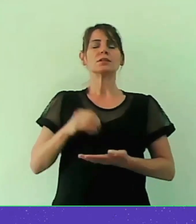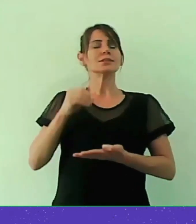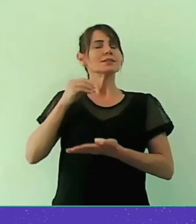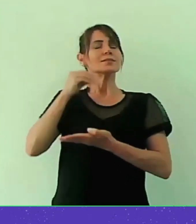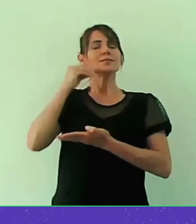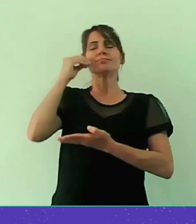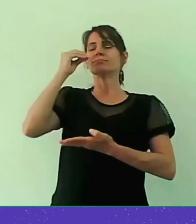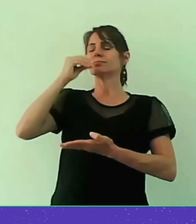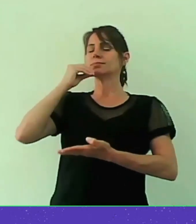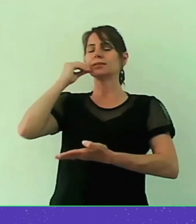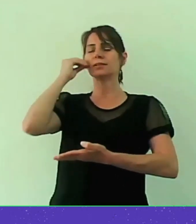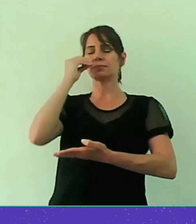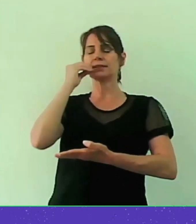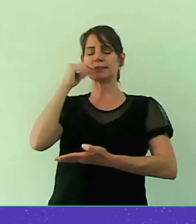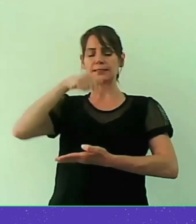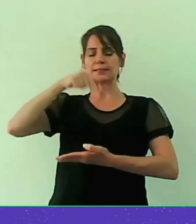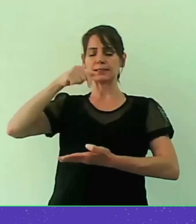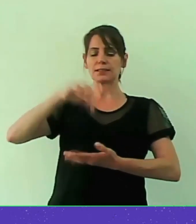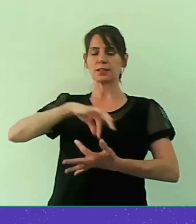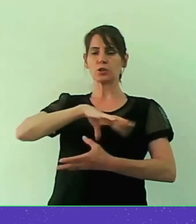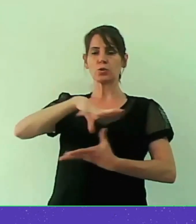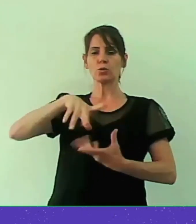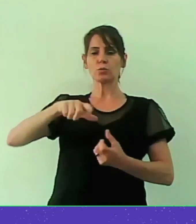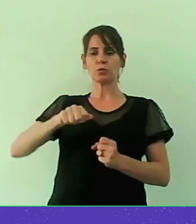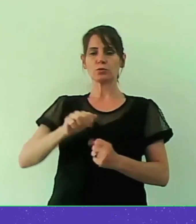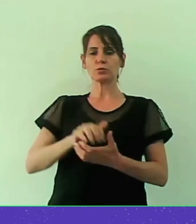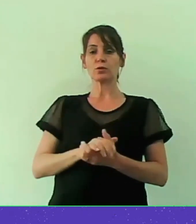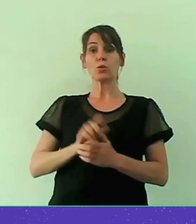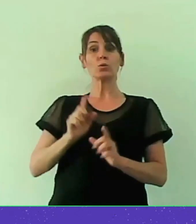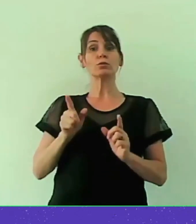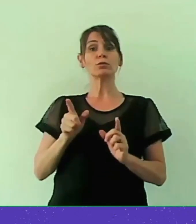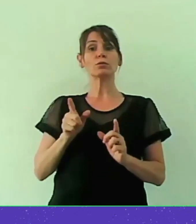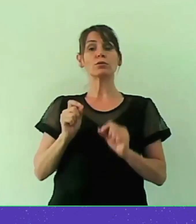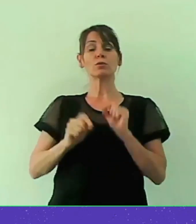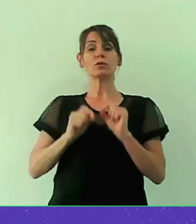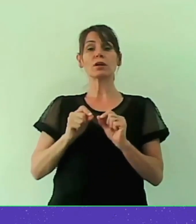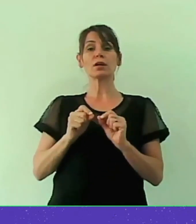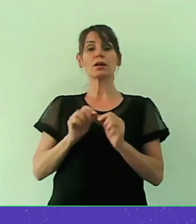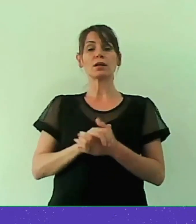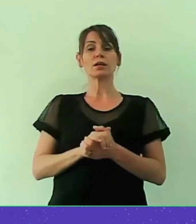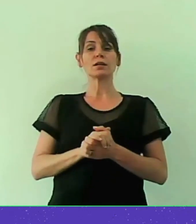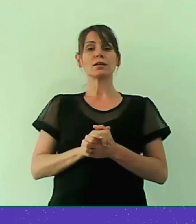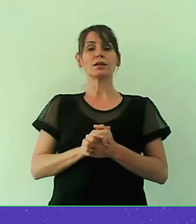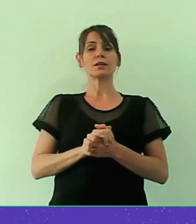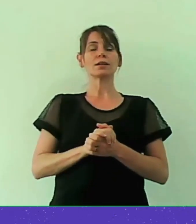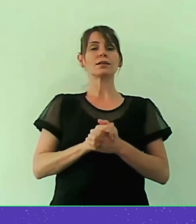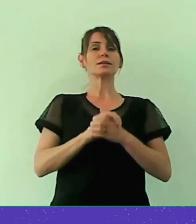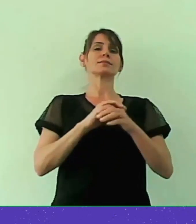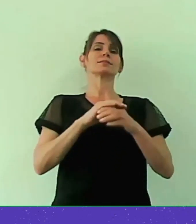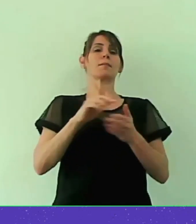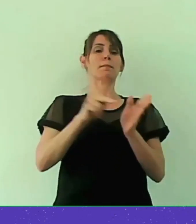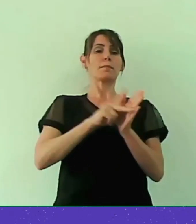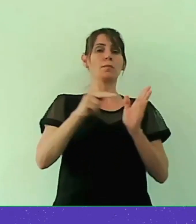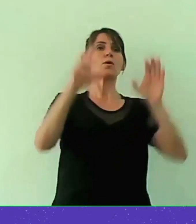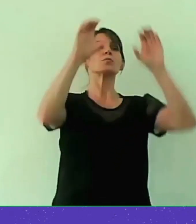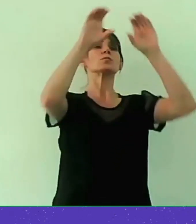experimentar na terra o que está preparado para a esfera celestial.